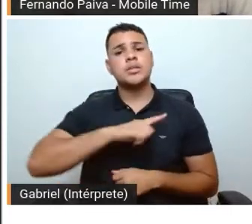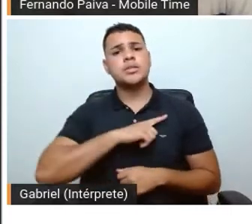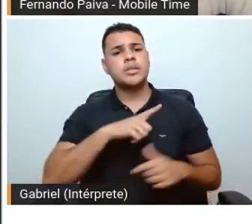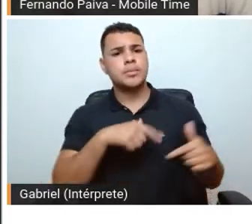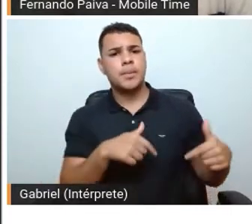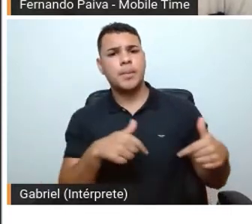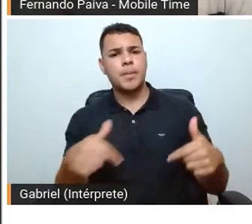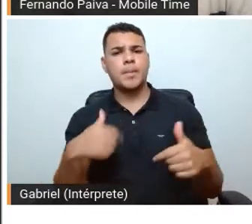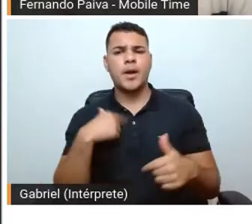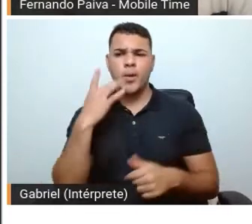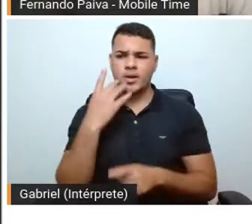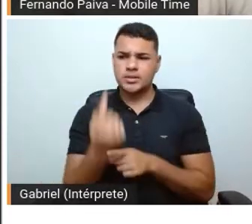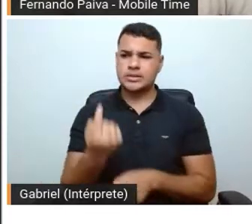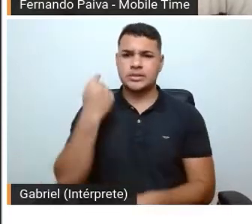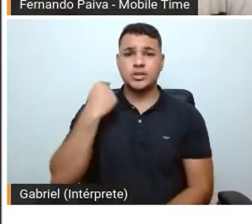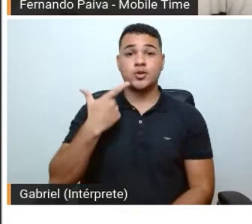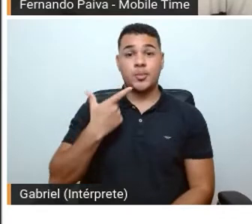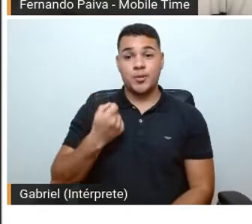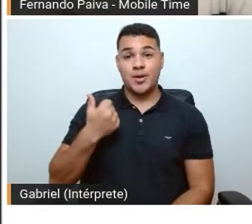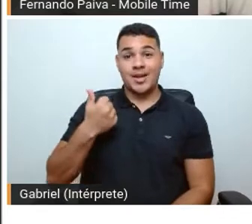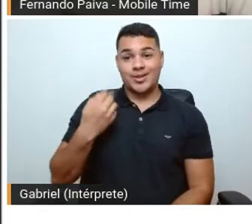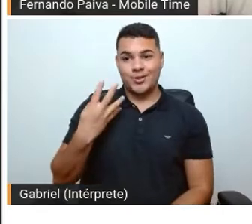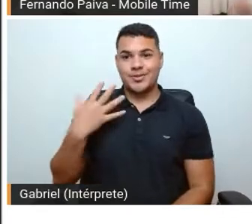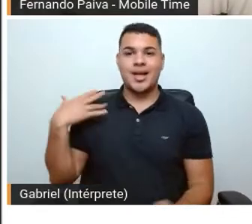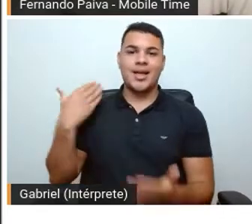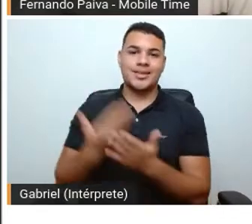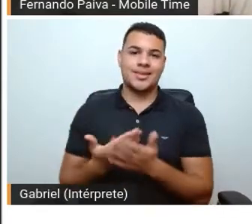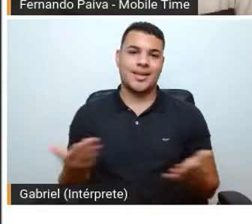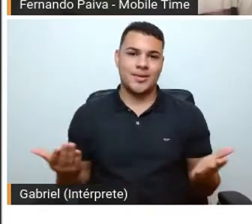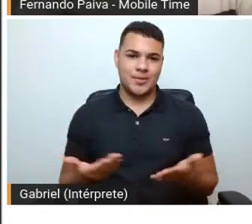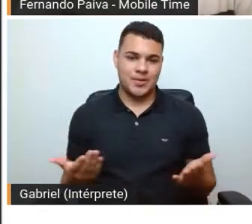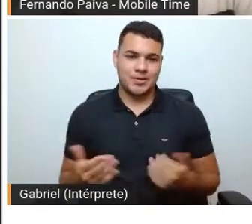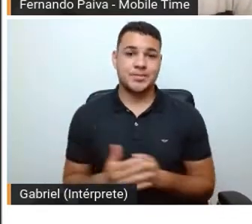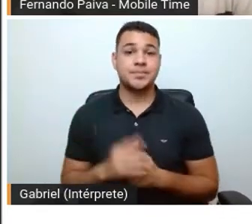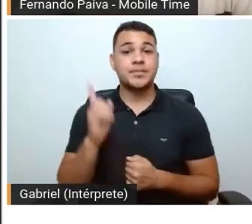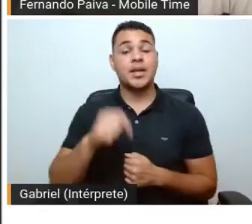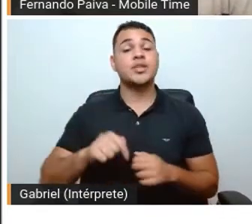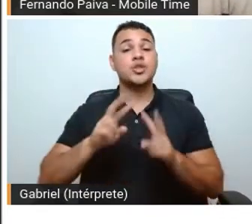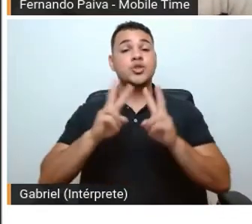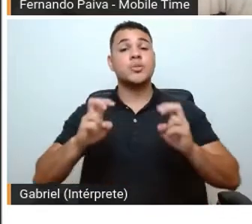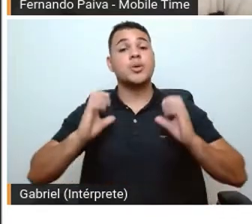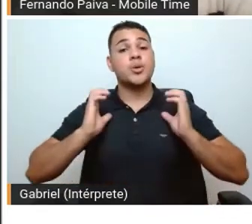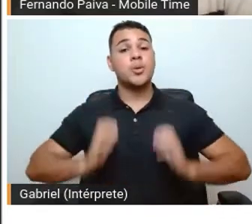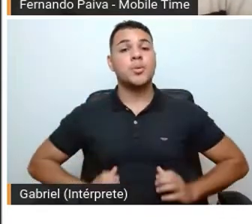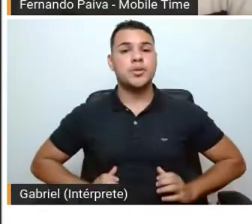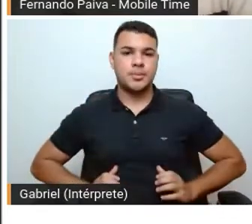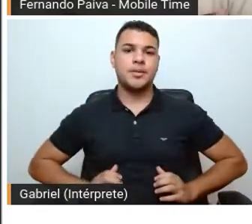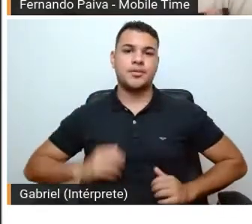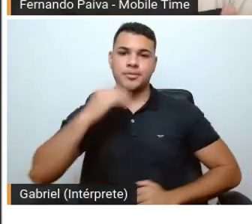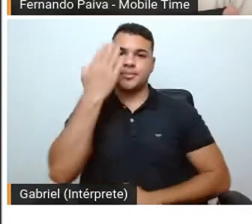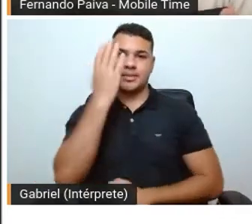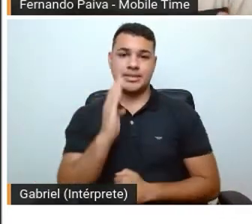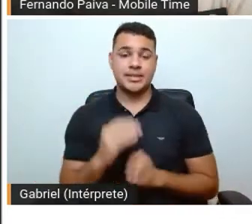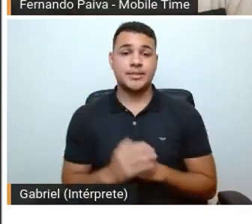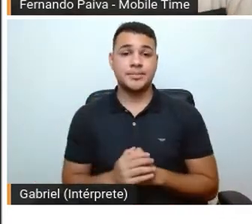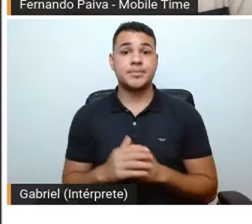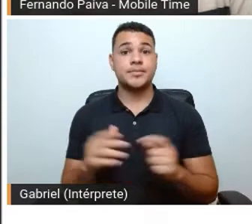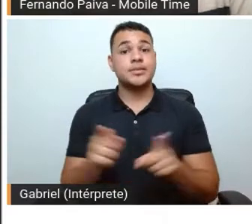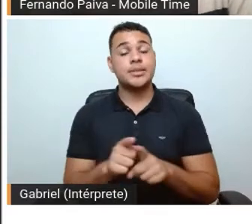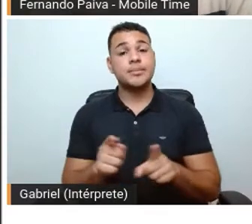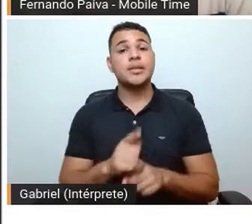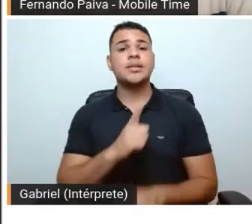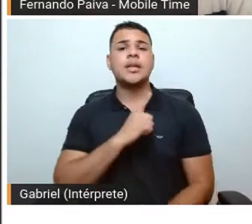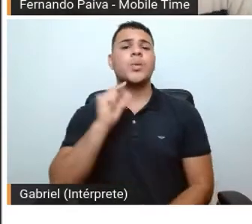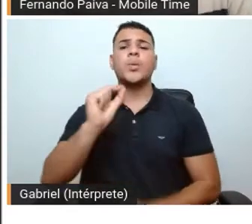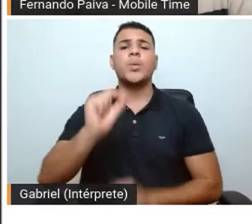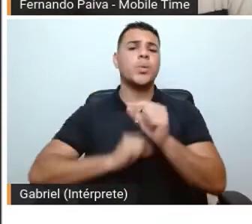2014 já Olá sete anos pesquisa sobre o comportamento dos olhos brasileiro do smartphone tá essa pesquisa achei corrente eu